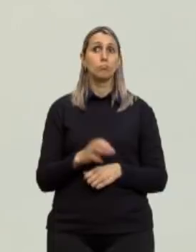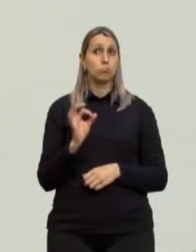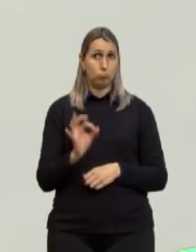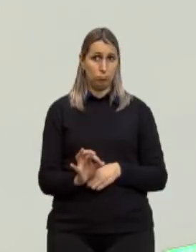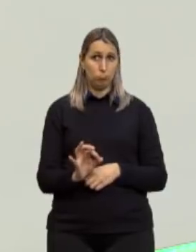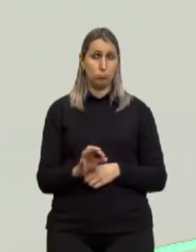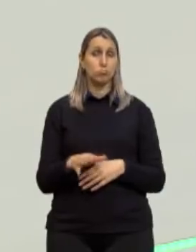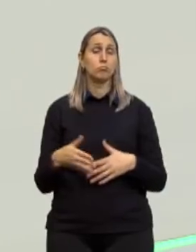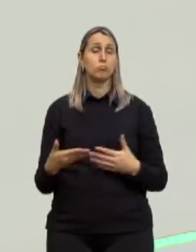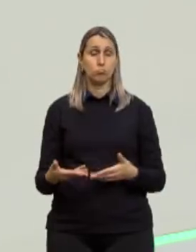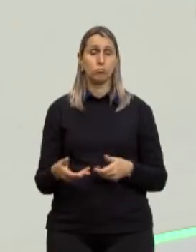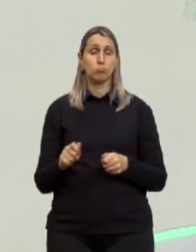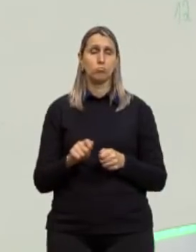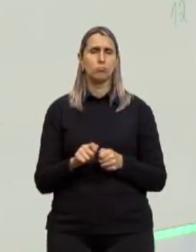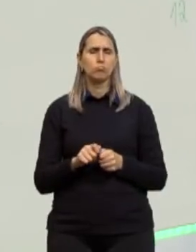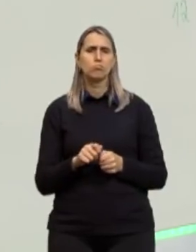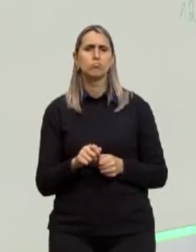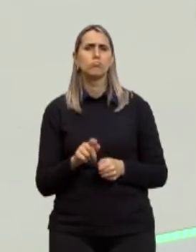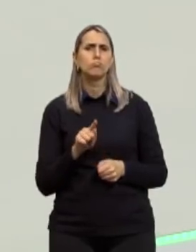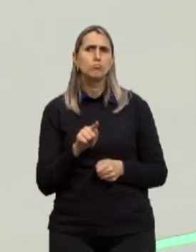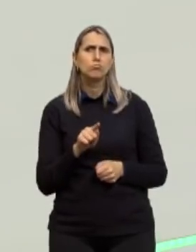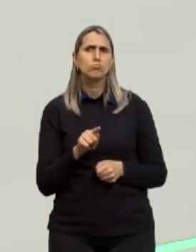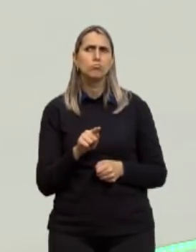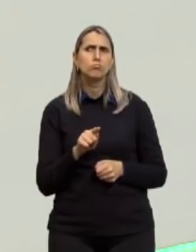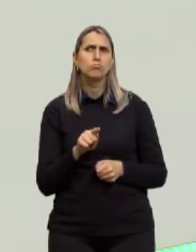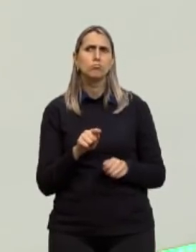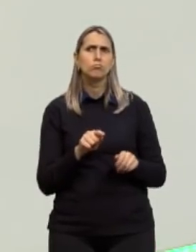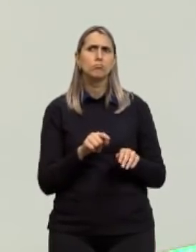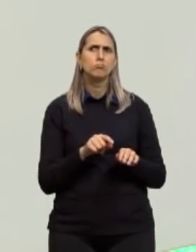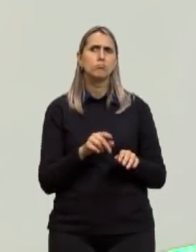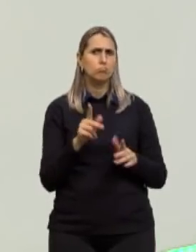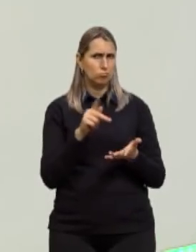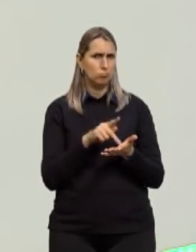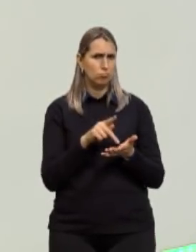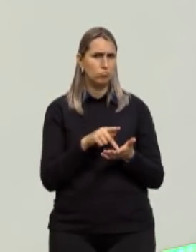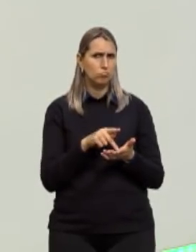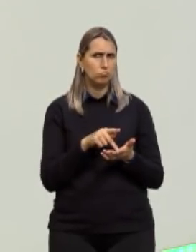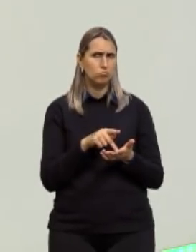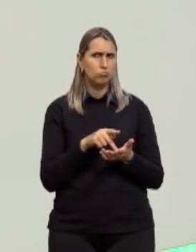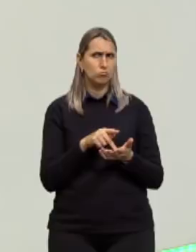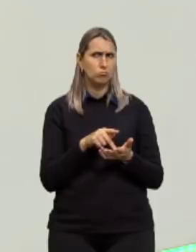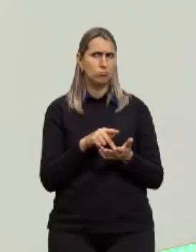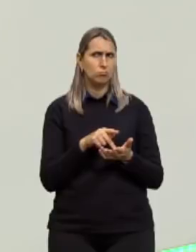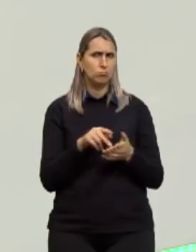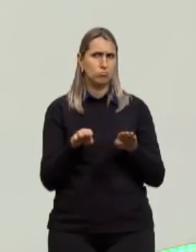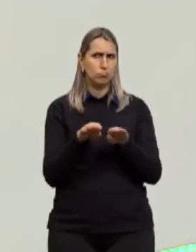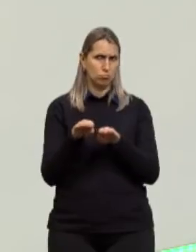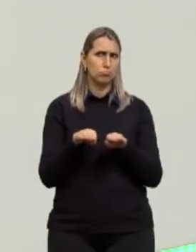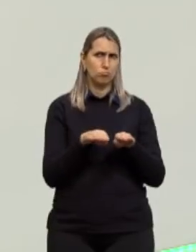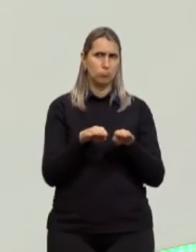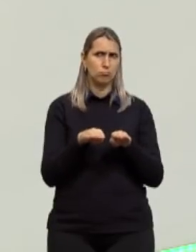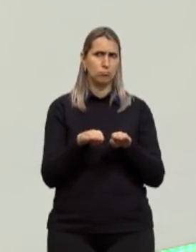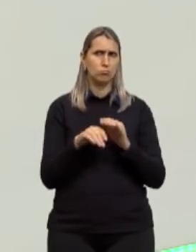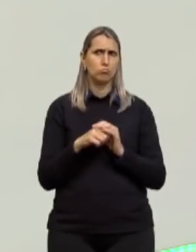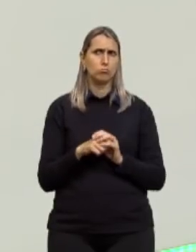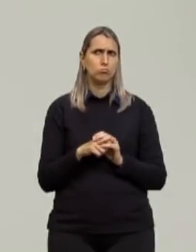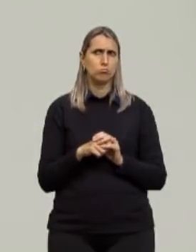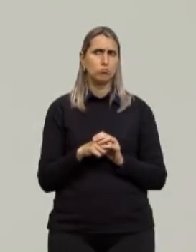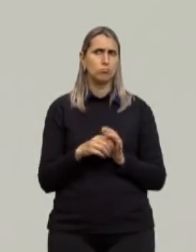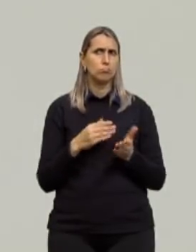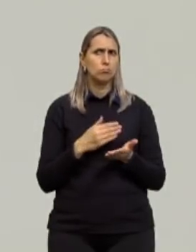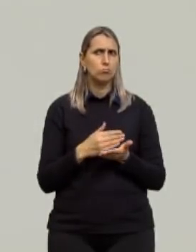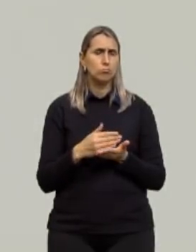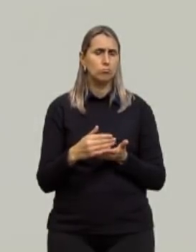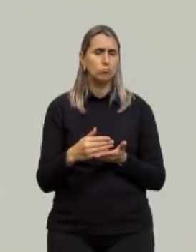certo e aí nós vamos verificar isso aqui é uma uma verdade ela é uma proporção a gente